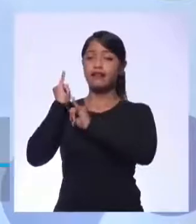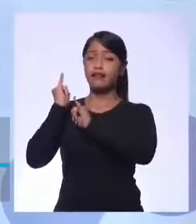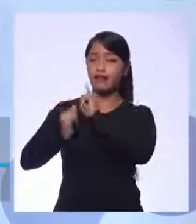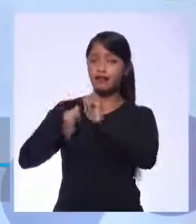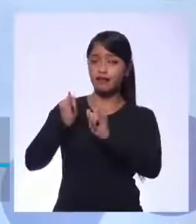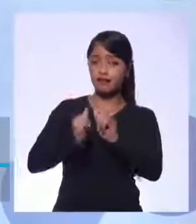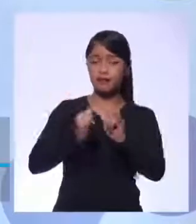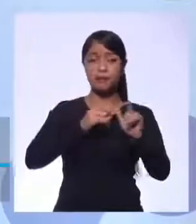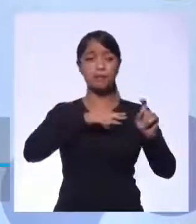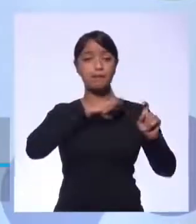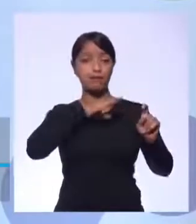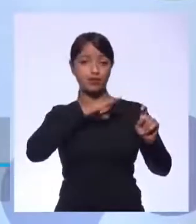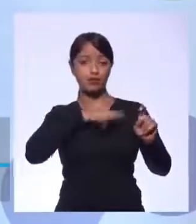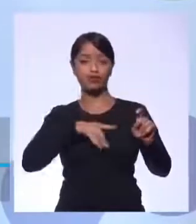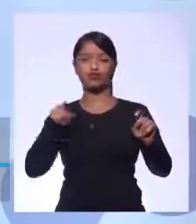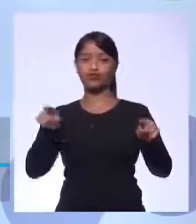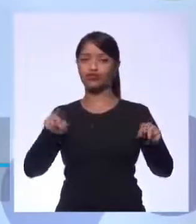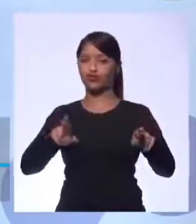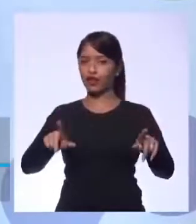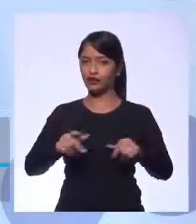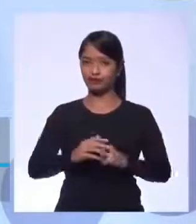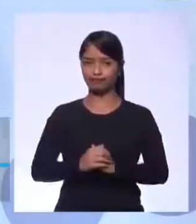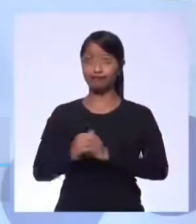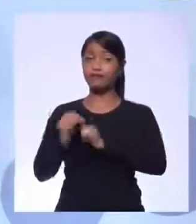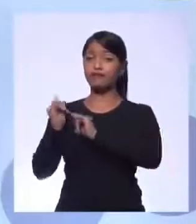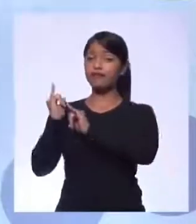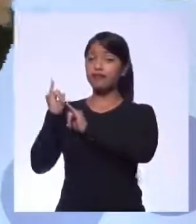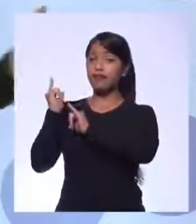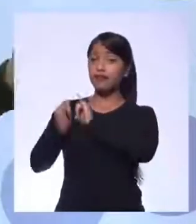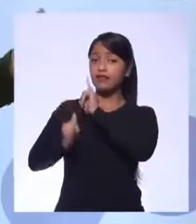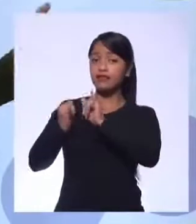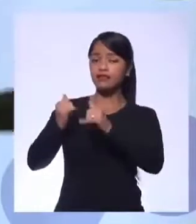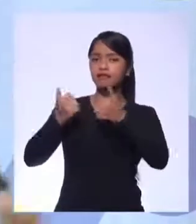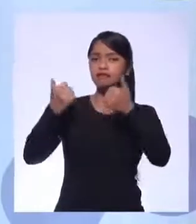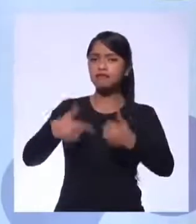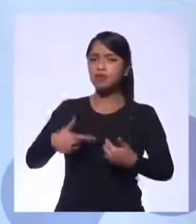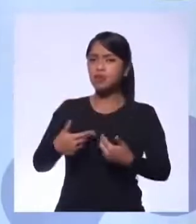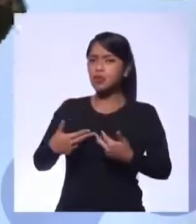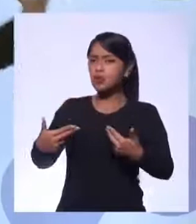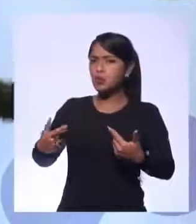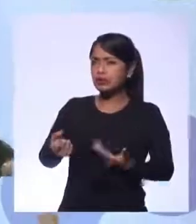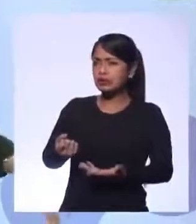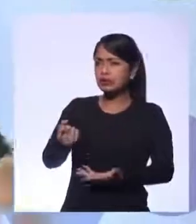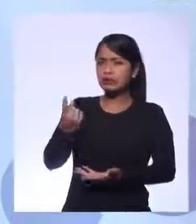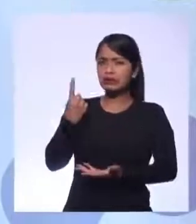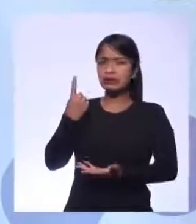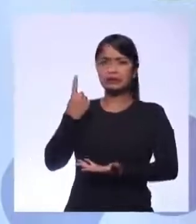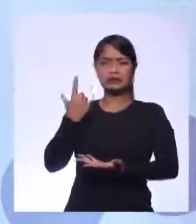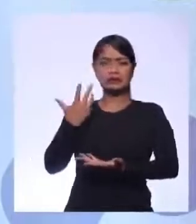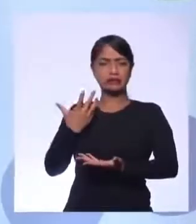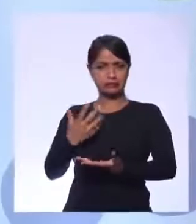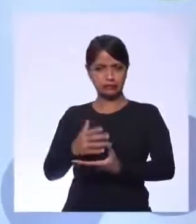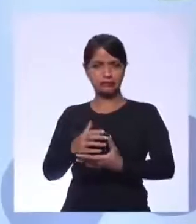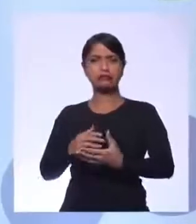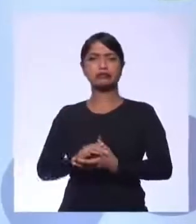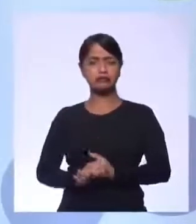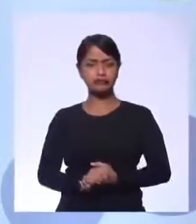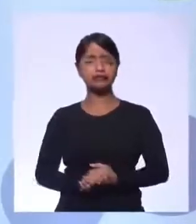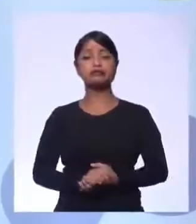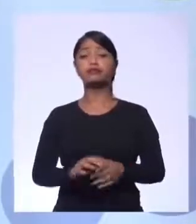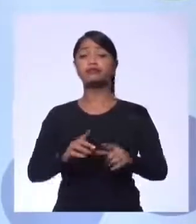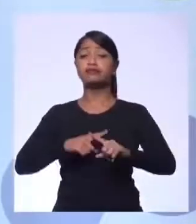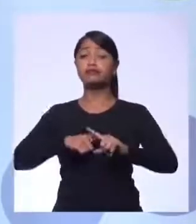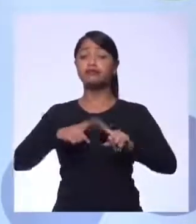e mito. A lenda, ela vai explicar fatos misteriosos, coisas sobrenaturais. Já o mito,